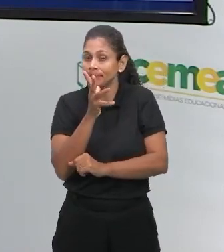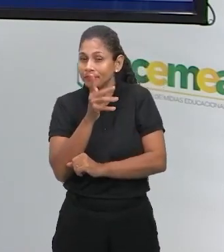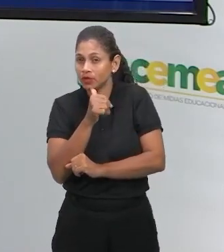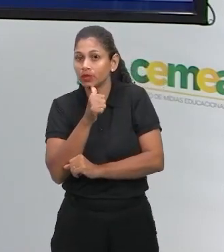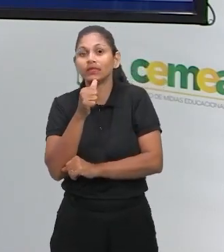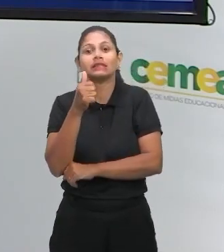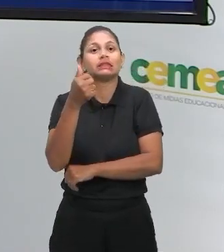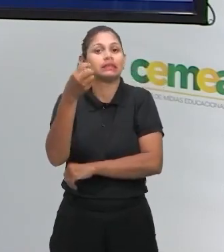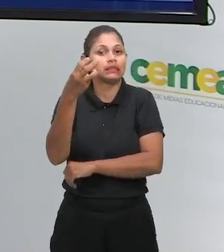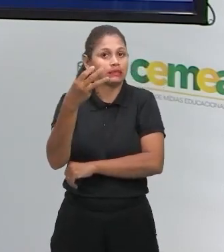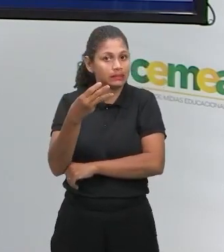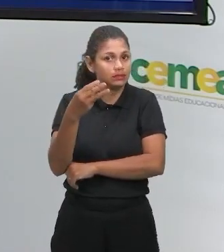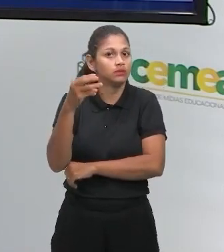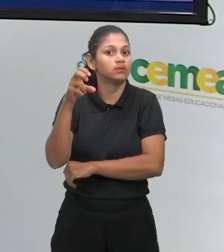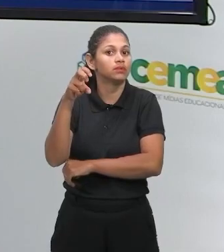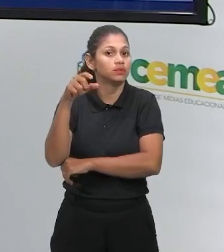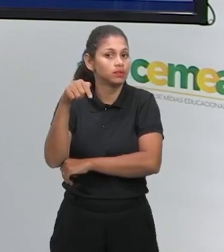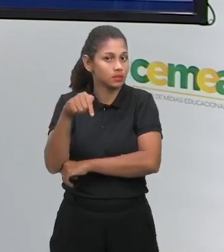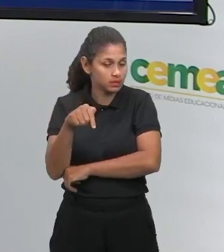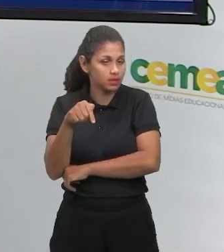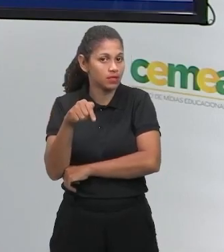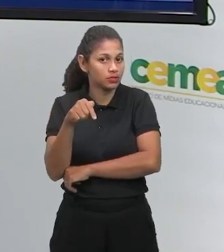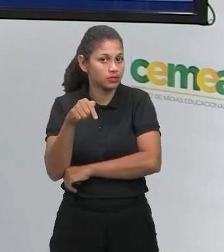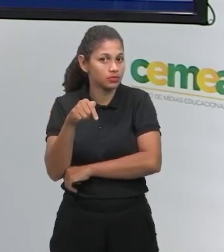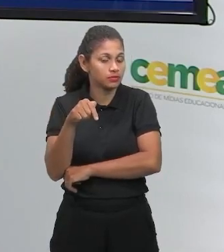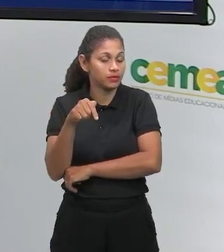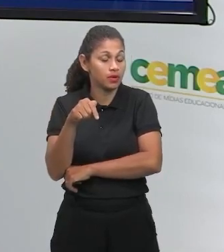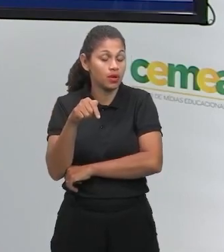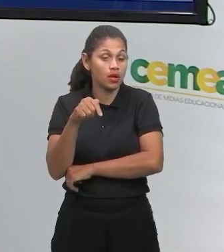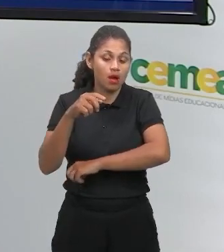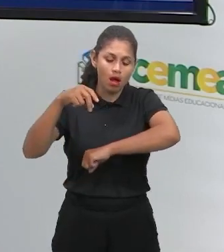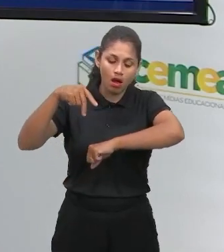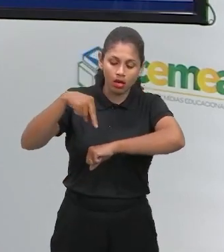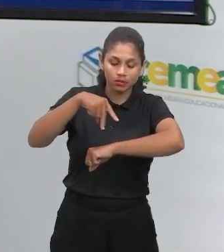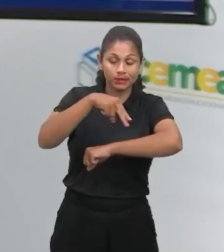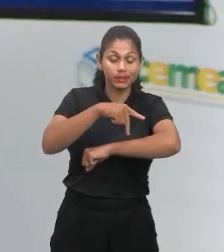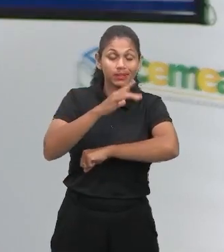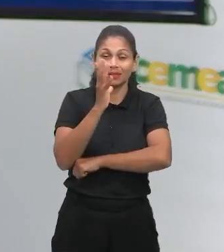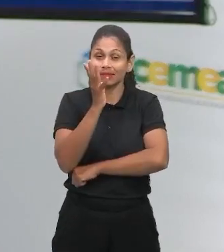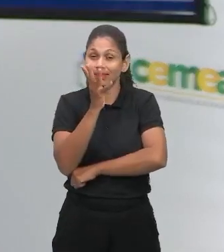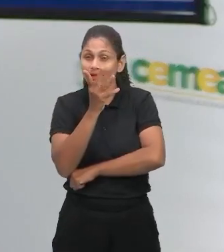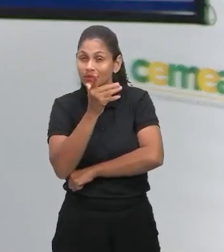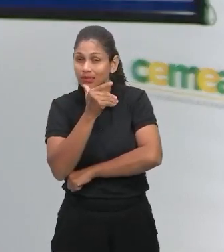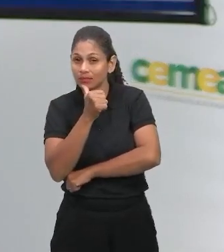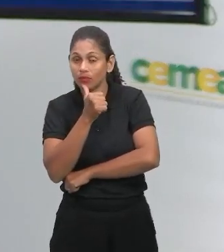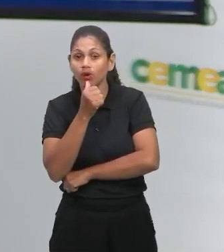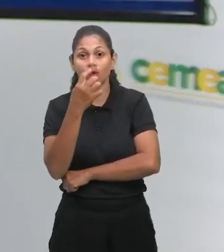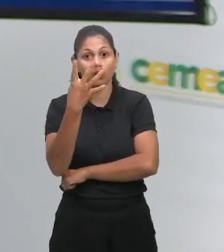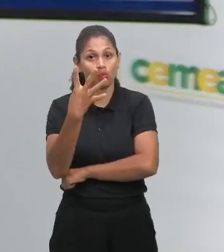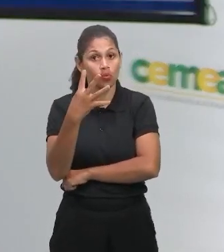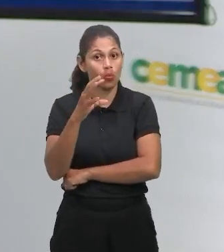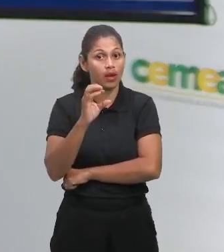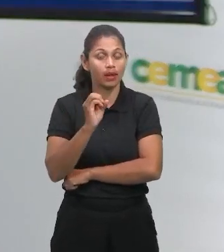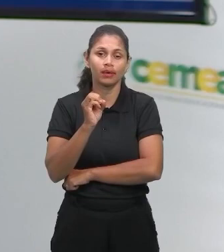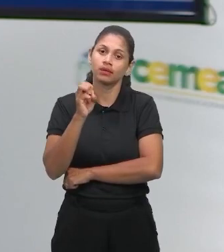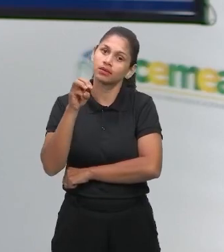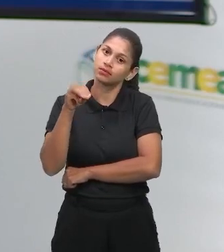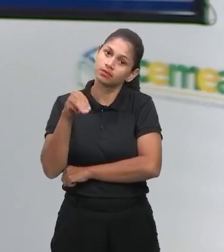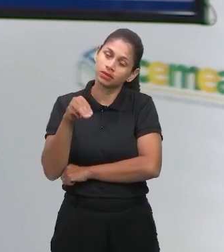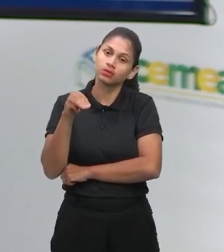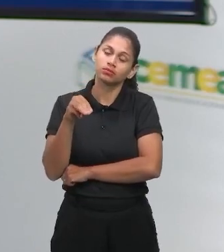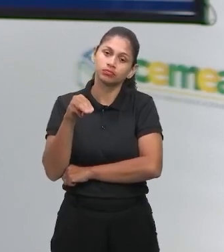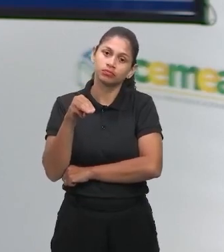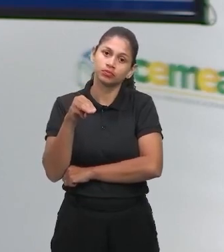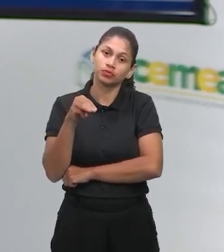importante a gente se precaver, preferir andando, sinceramente. Então assim, o que vai acontecer aqui? Ele quer saber qual que é essa diferença